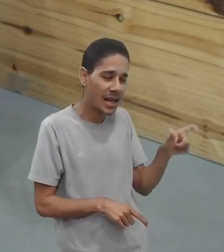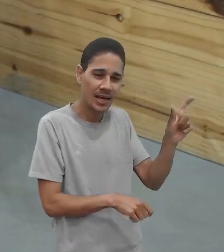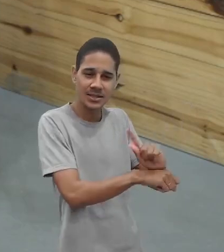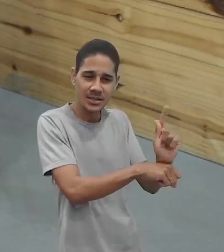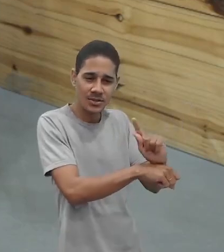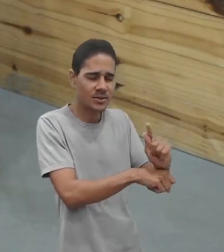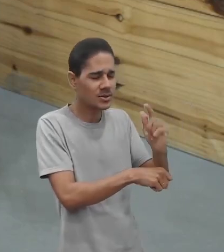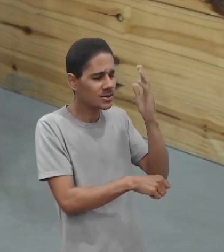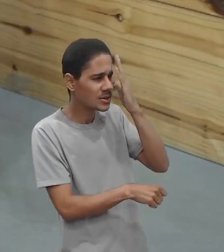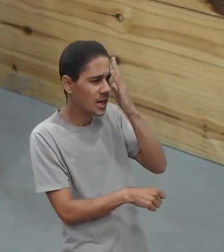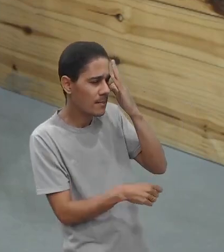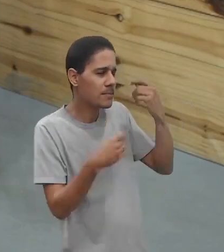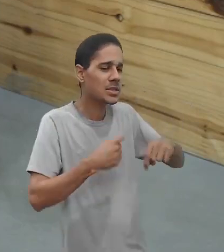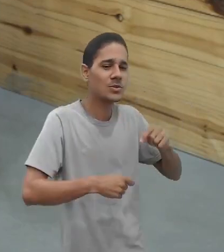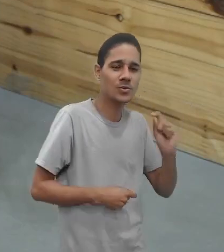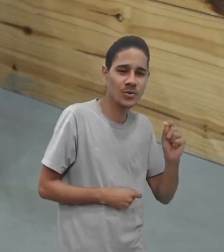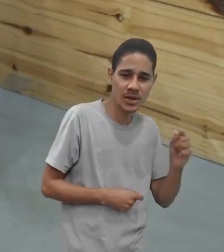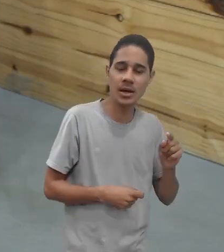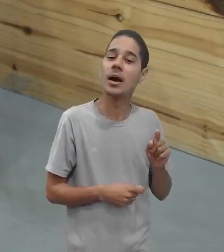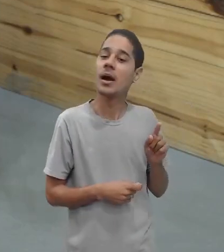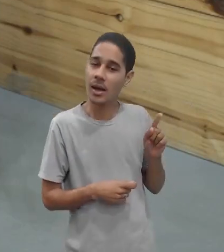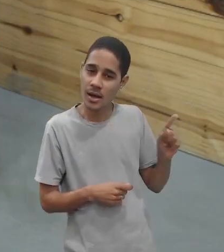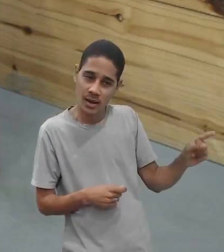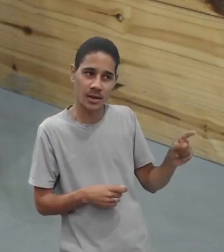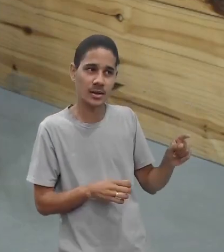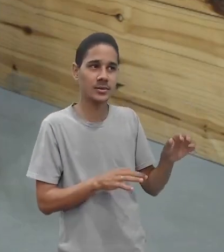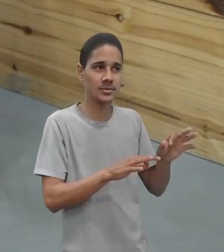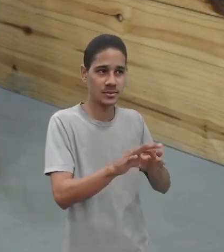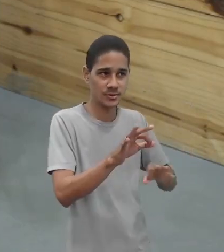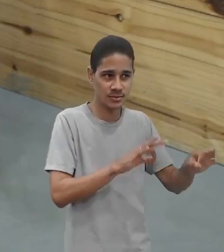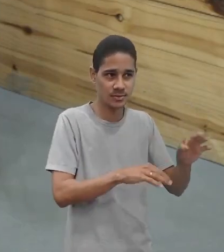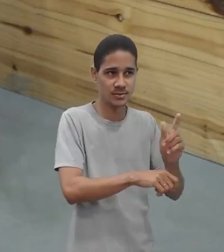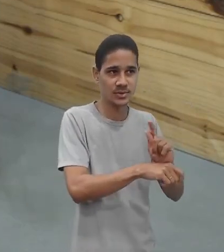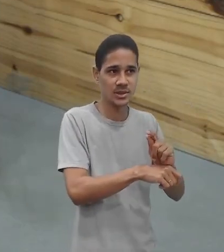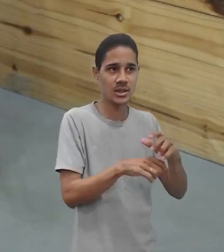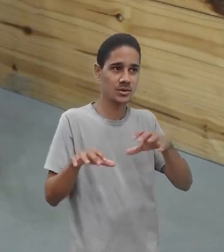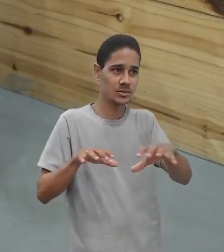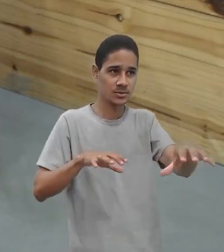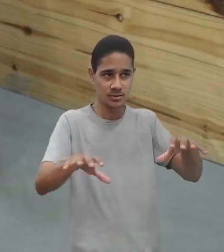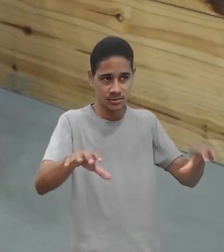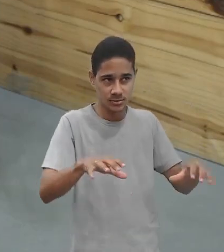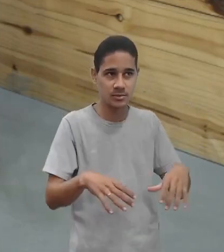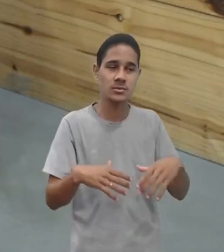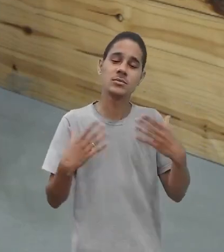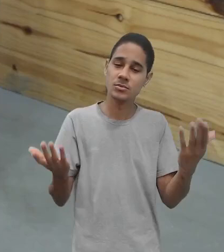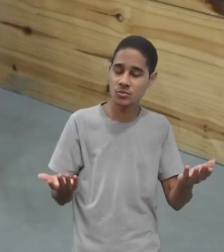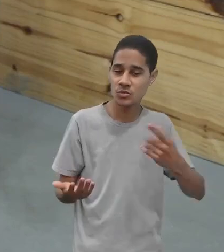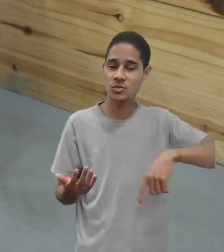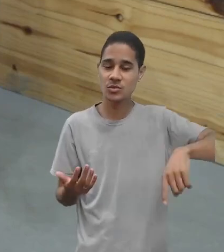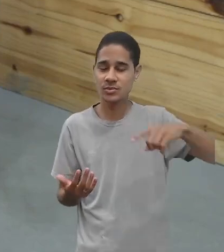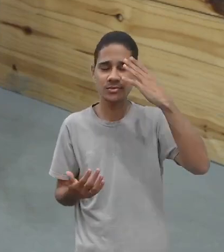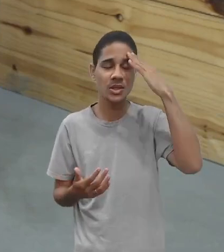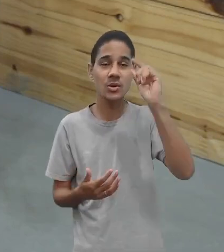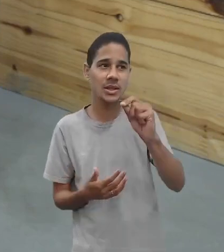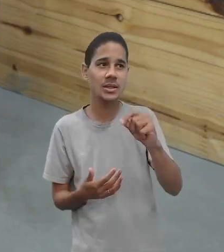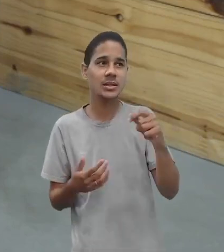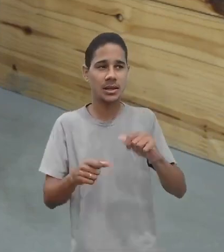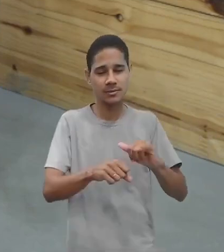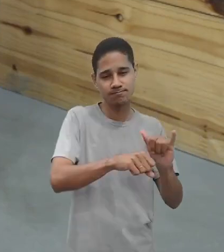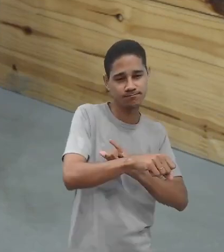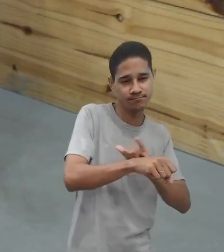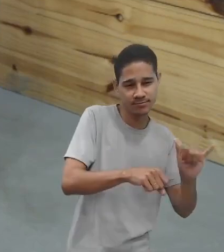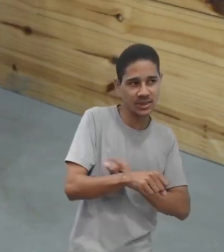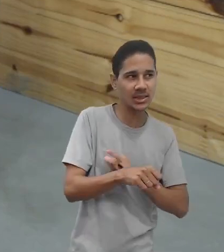decidir melhor e para gerenciar melhor as suas áreas, muito embora a gente entenda que, mesmo sendo estratégico, e aí os dados